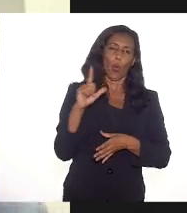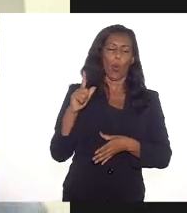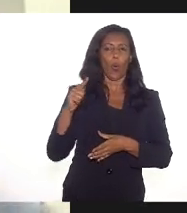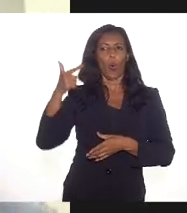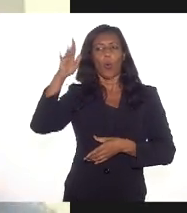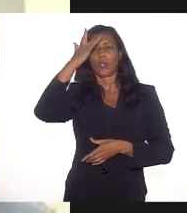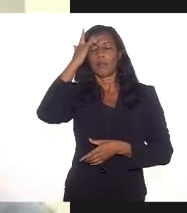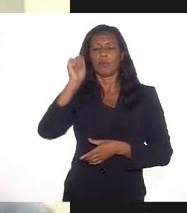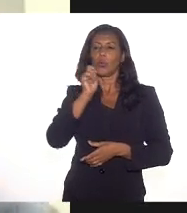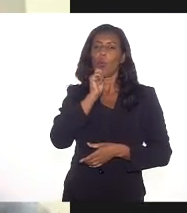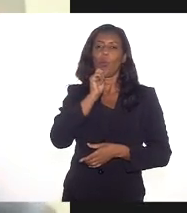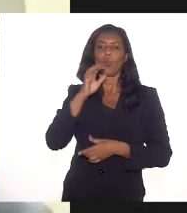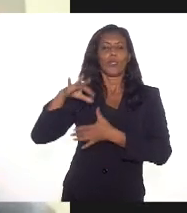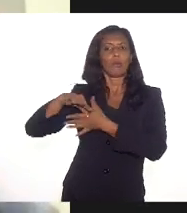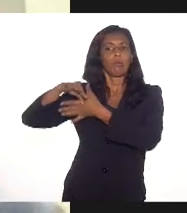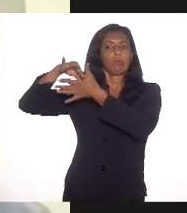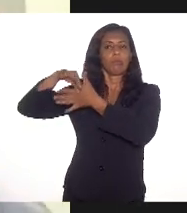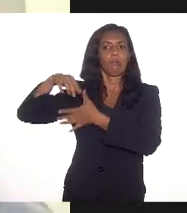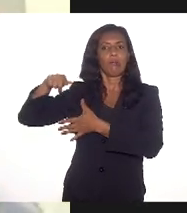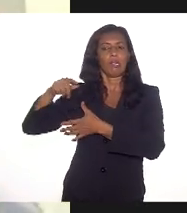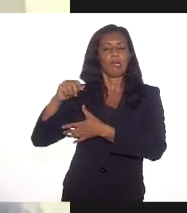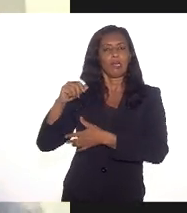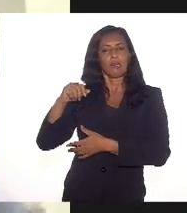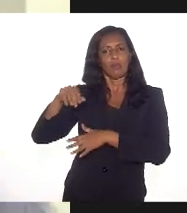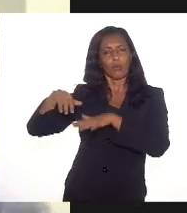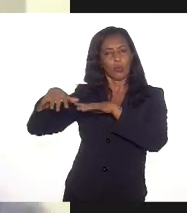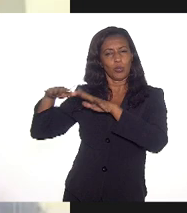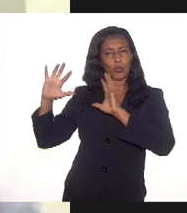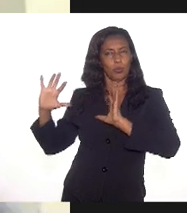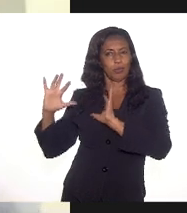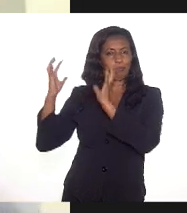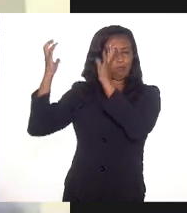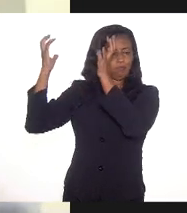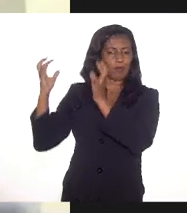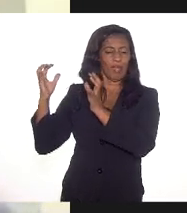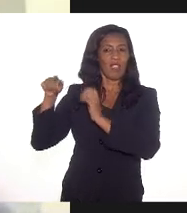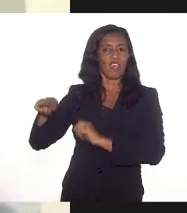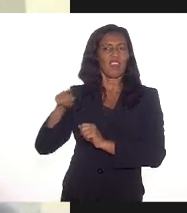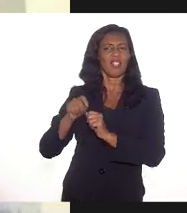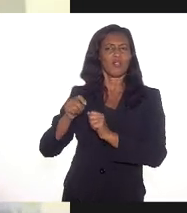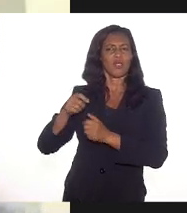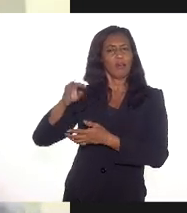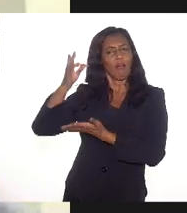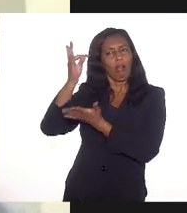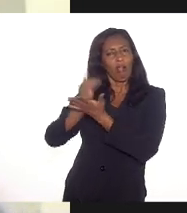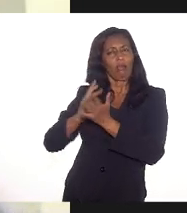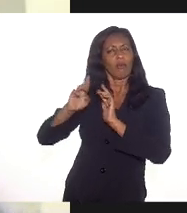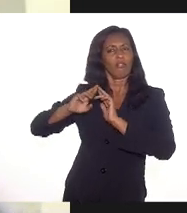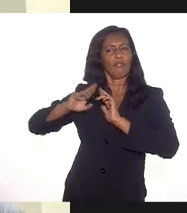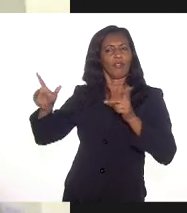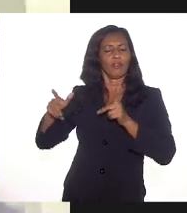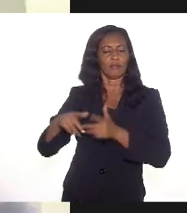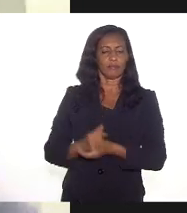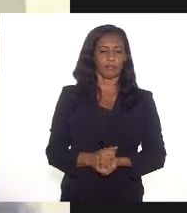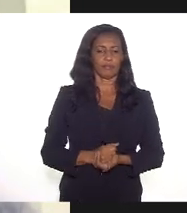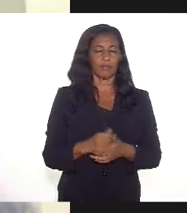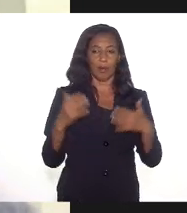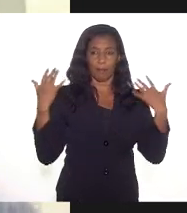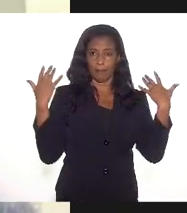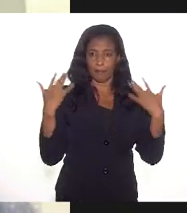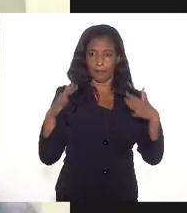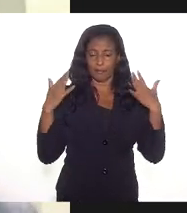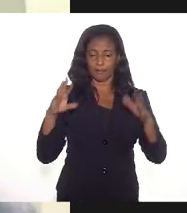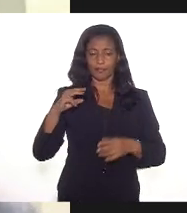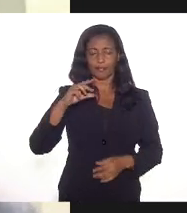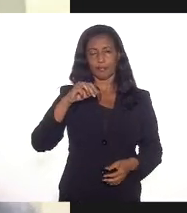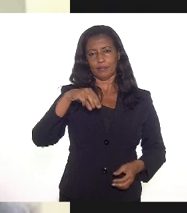não tinha representação, por exemplo, nas cortes, aí eles faziam um discurso diferente. Parabéns, deputado